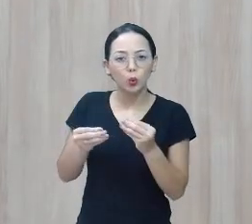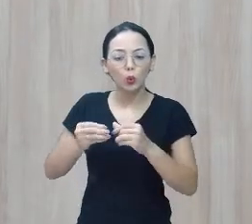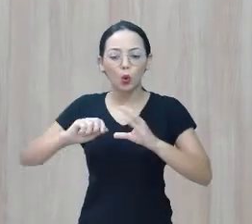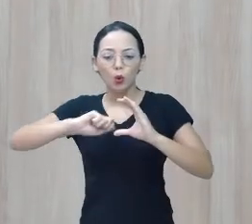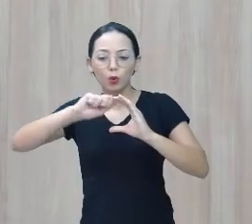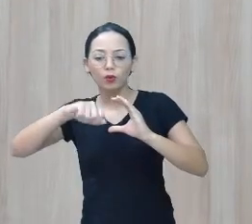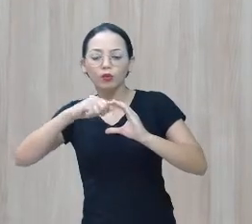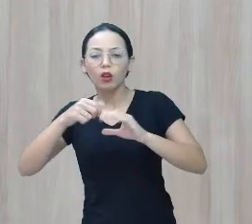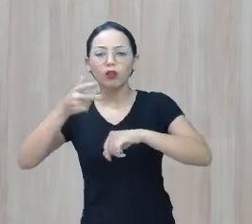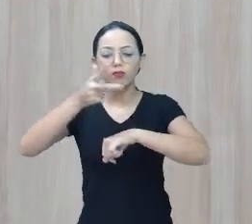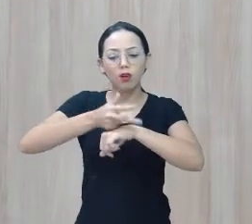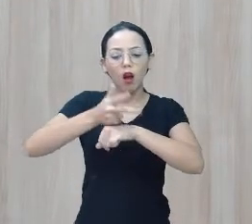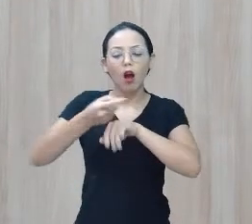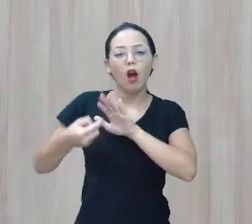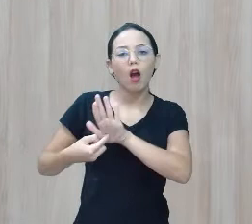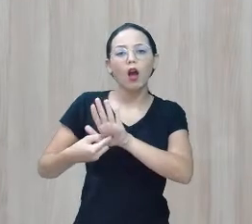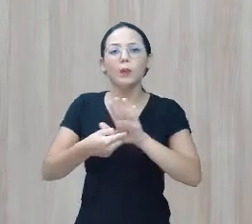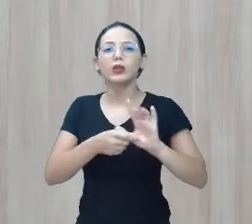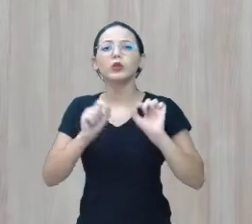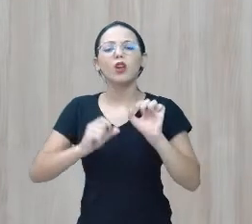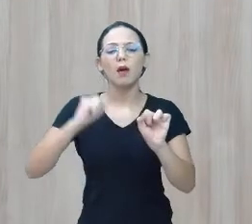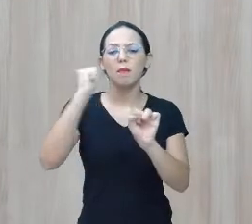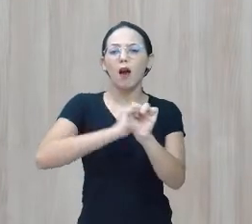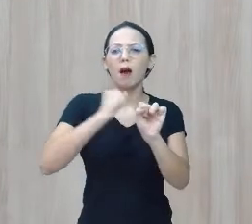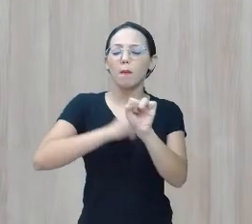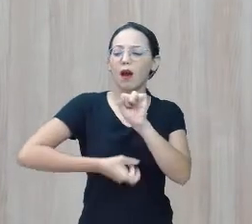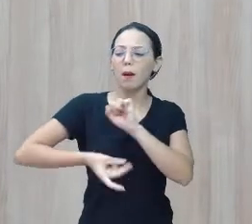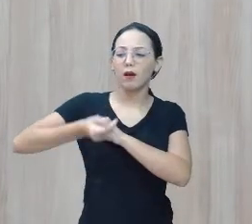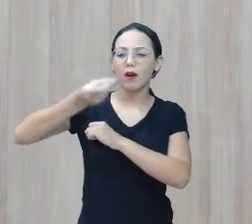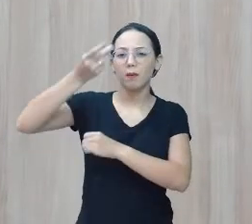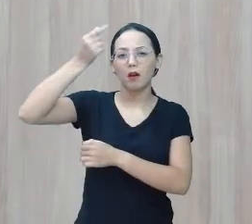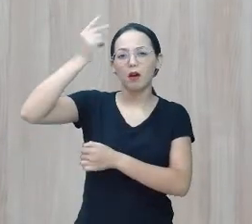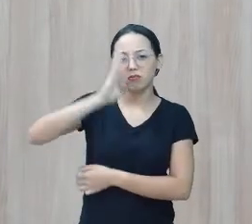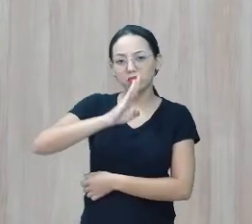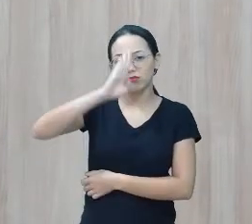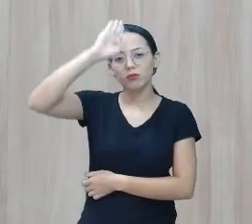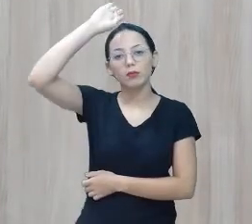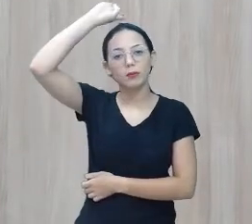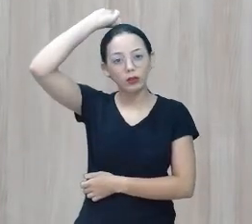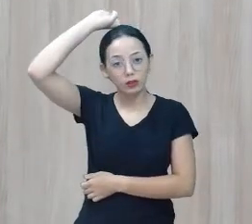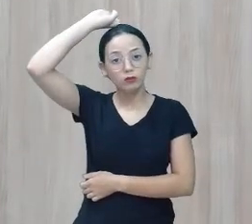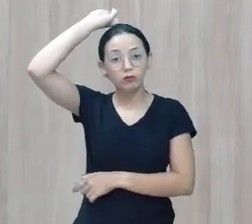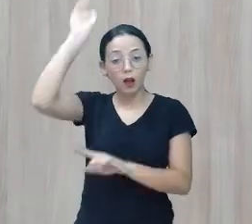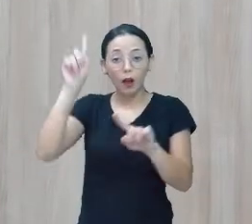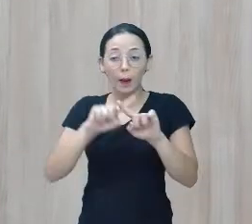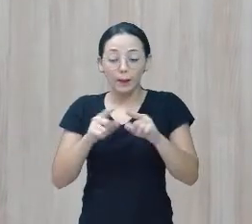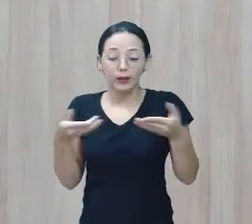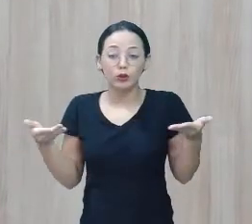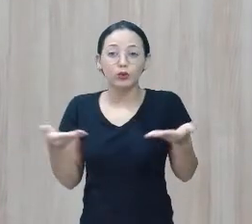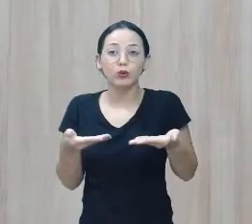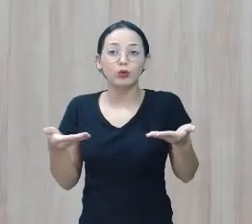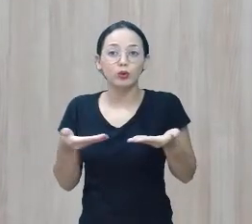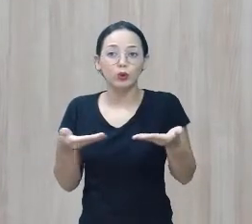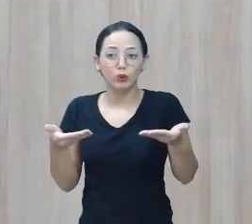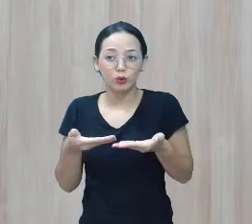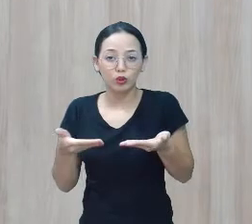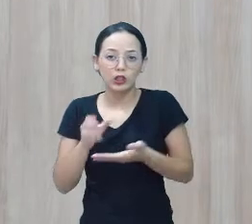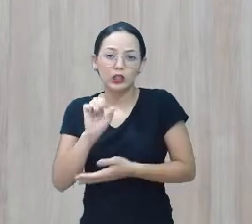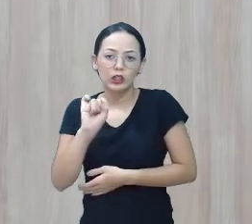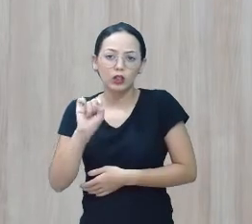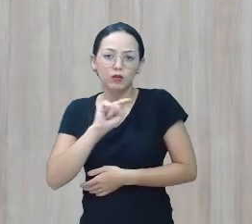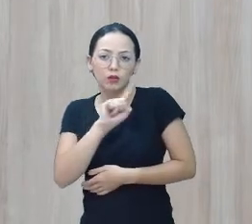eles representam construções da época do Império Romano. E hoje, caso